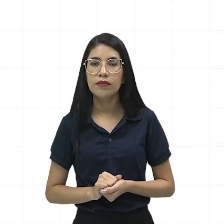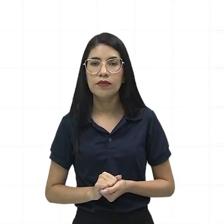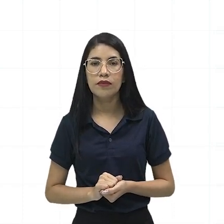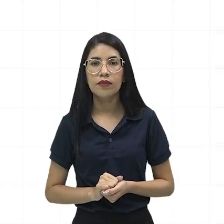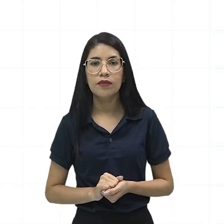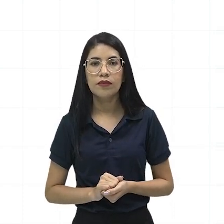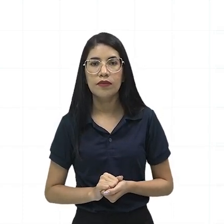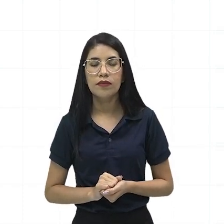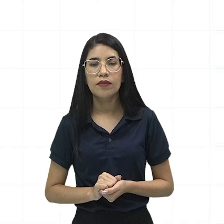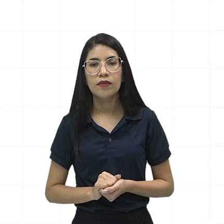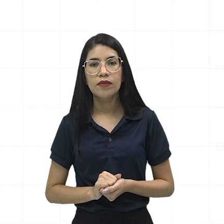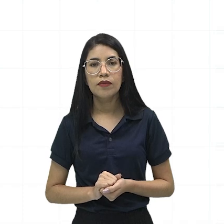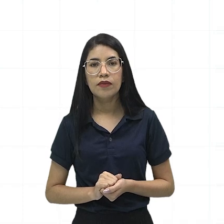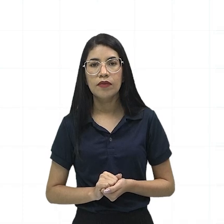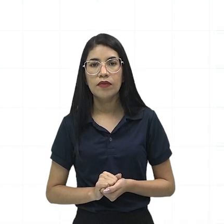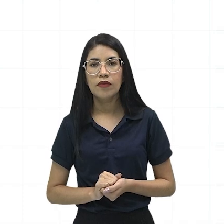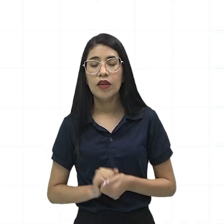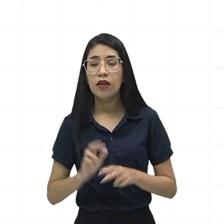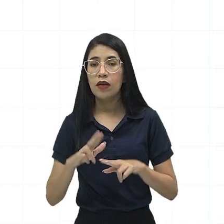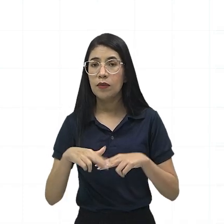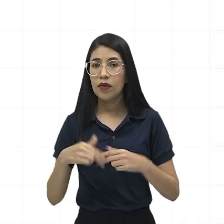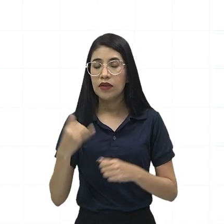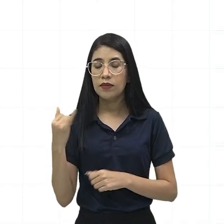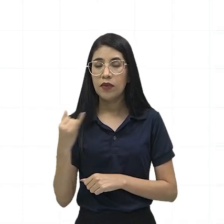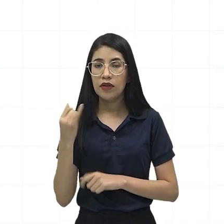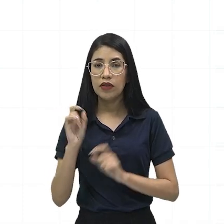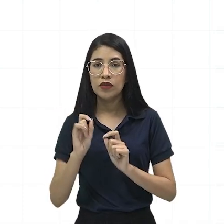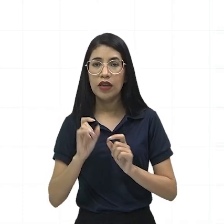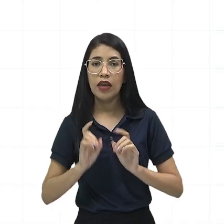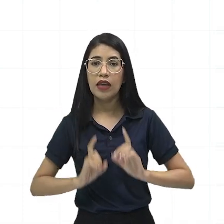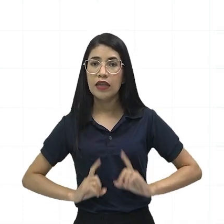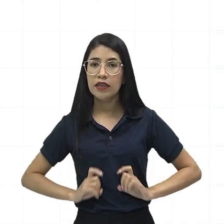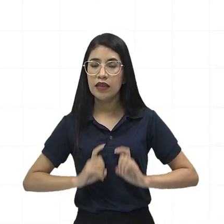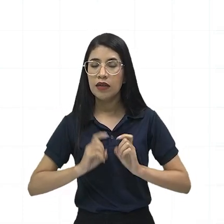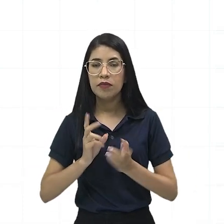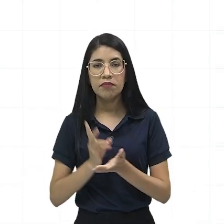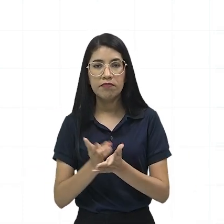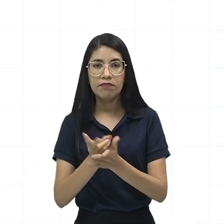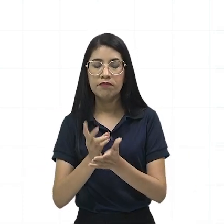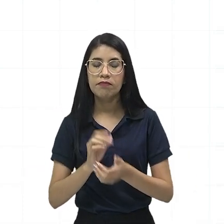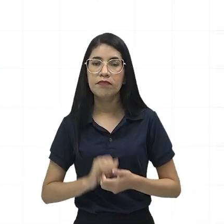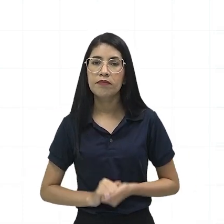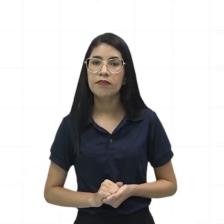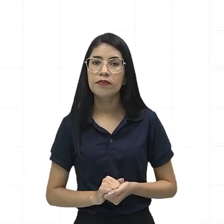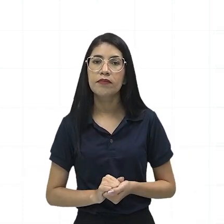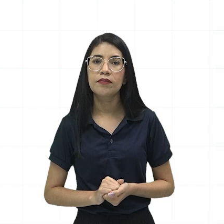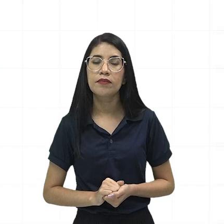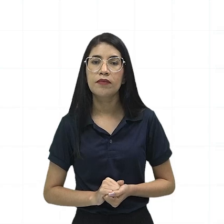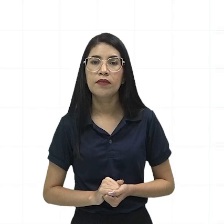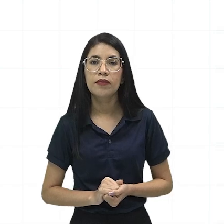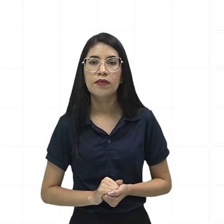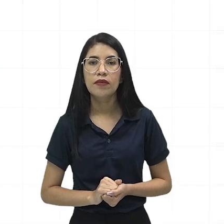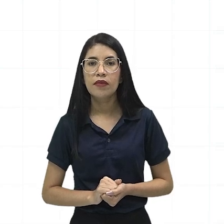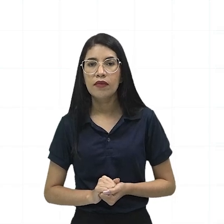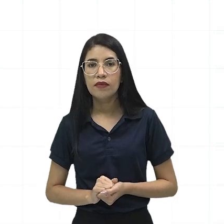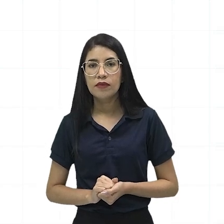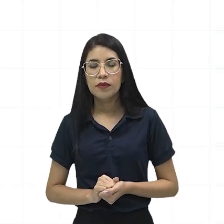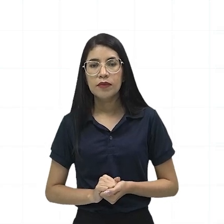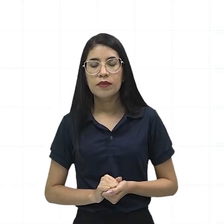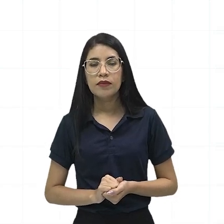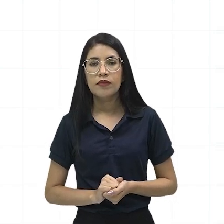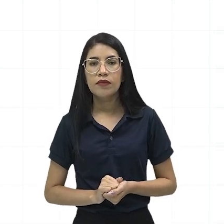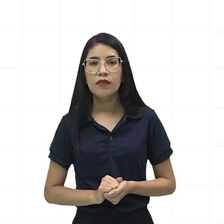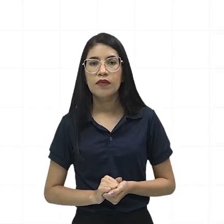essa doença. Por isso é importante, né, fazer exames de tempo em tempo, tá? Então,